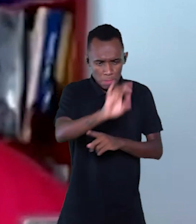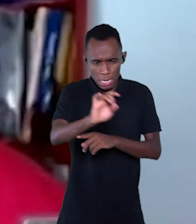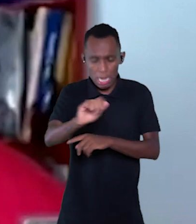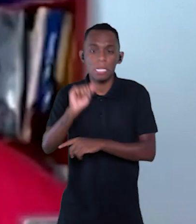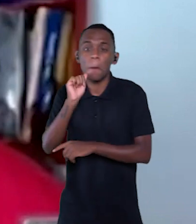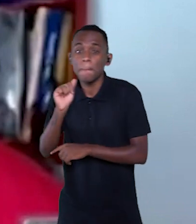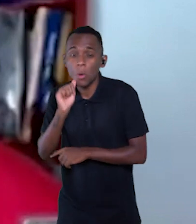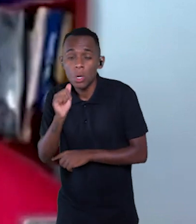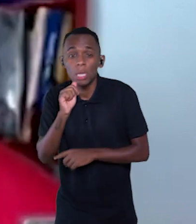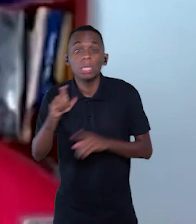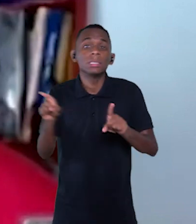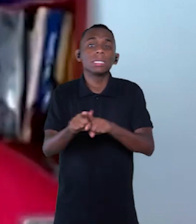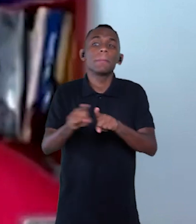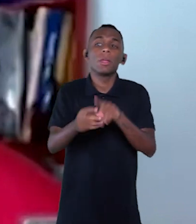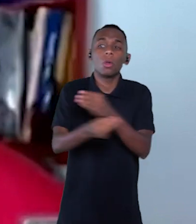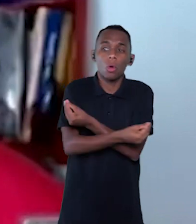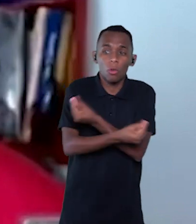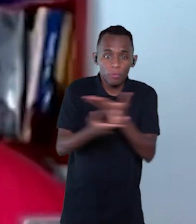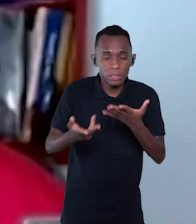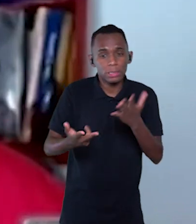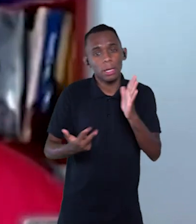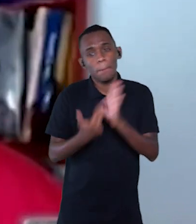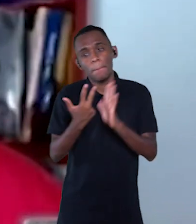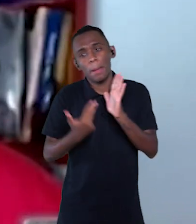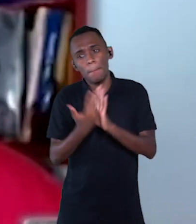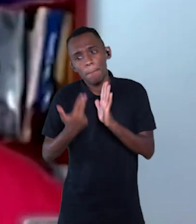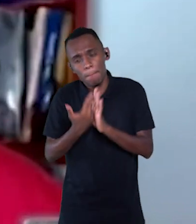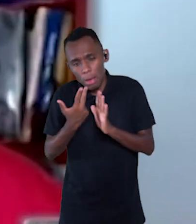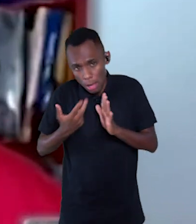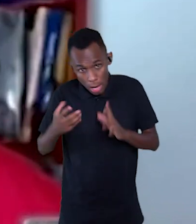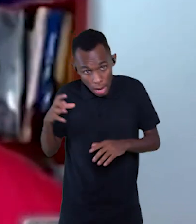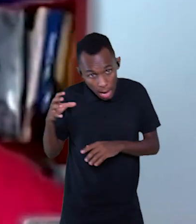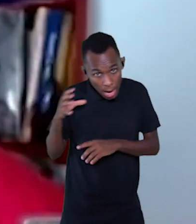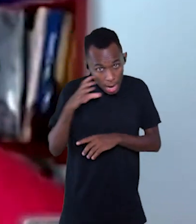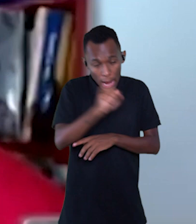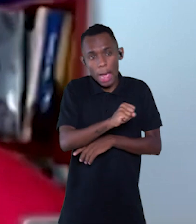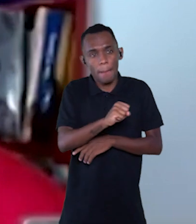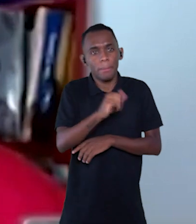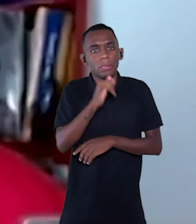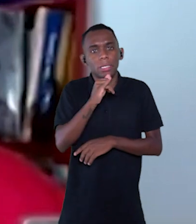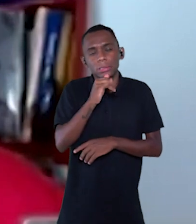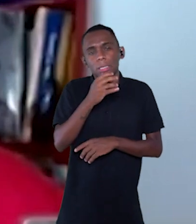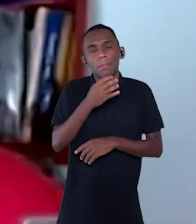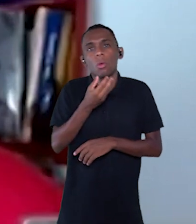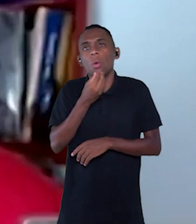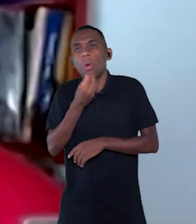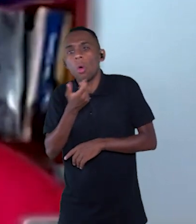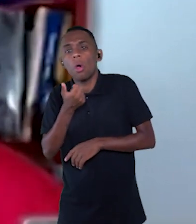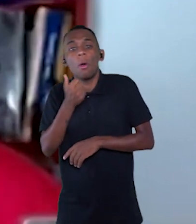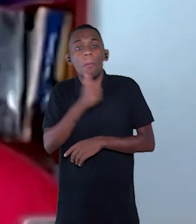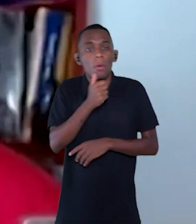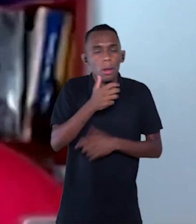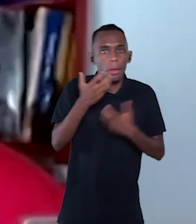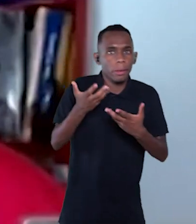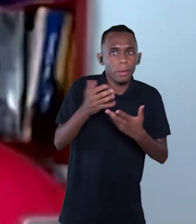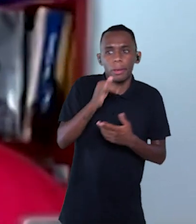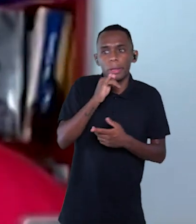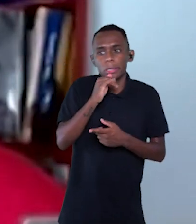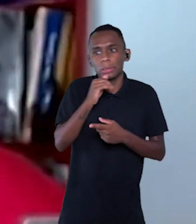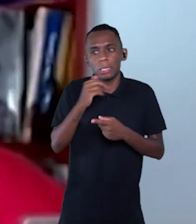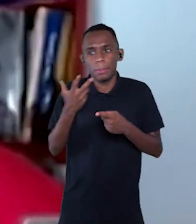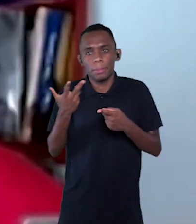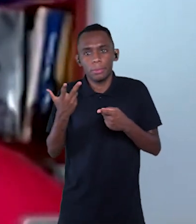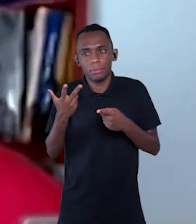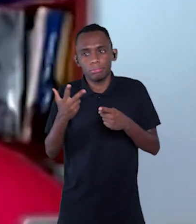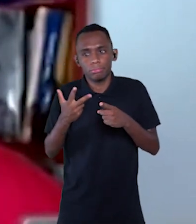mulher, né, se eu consigo oferecer métodos cirúrgicos de forma rápida, então aquele homem, aquela mulher que querem se submeter a uma cirurgia